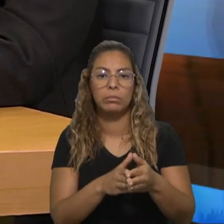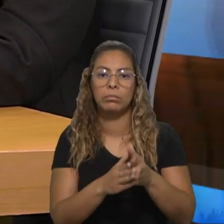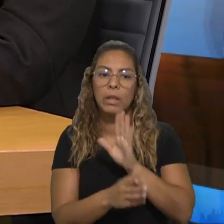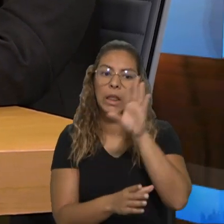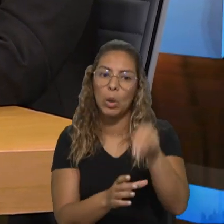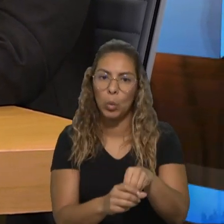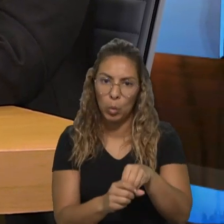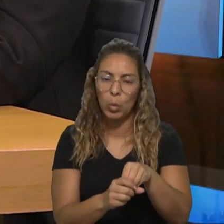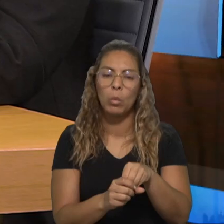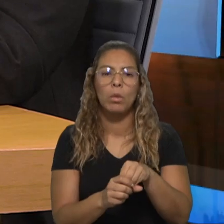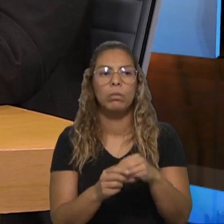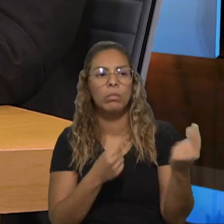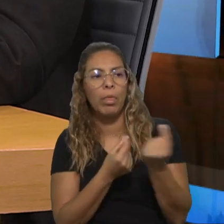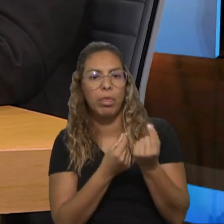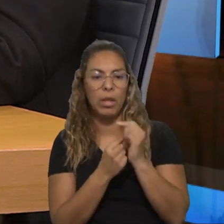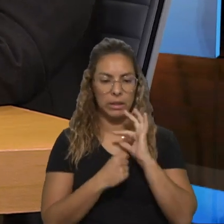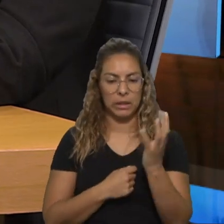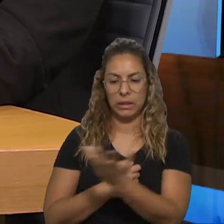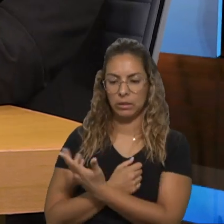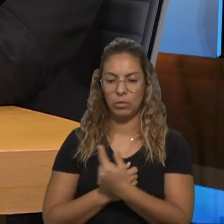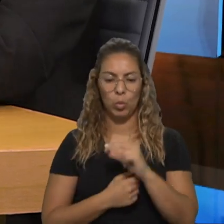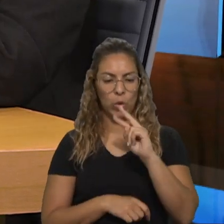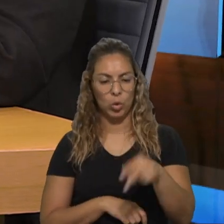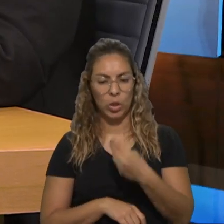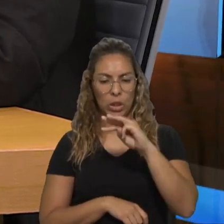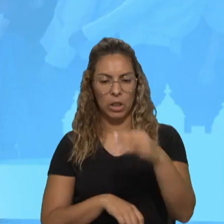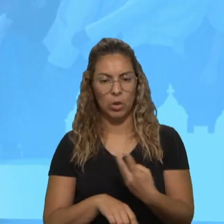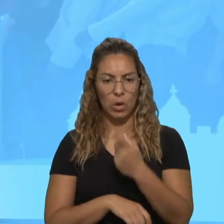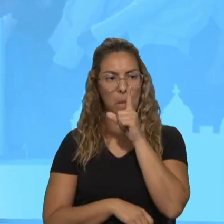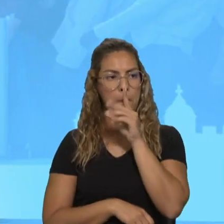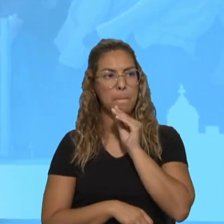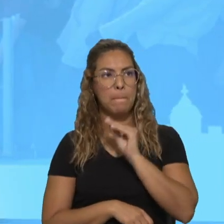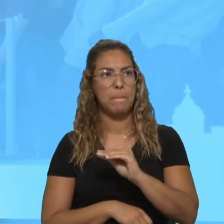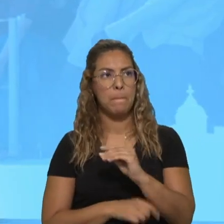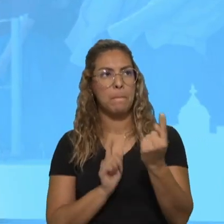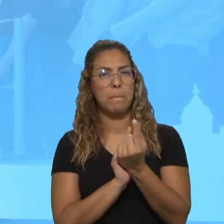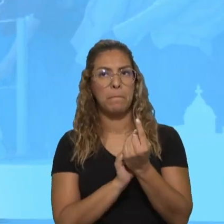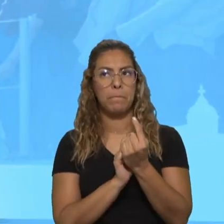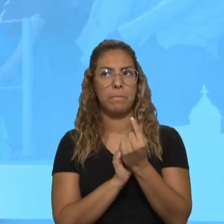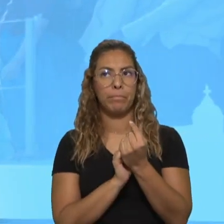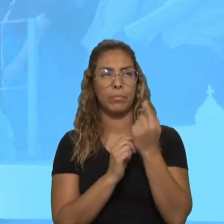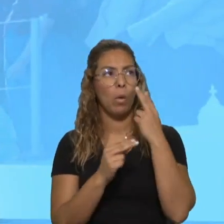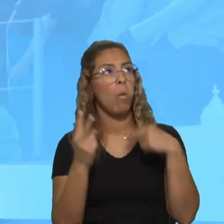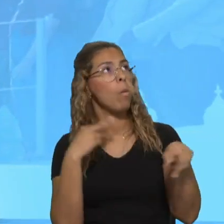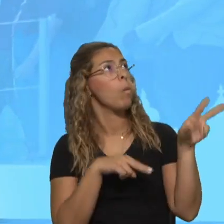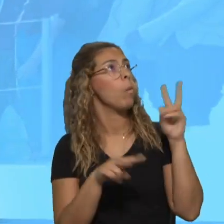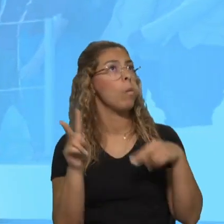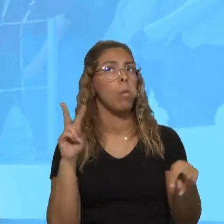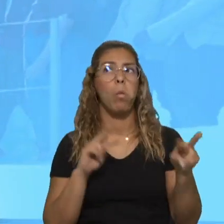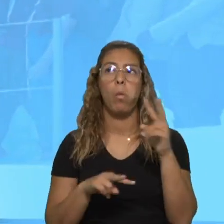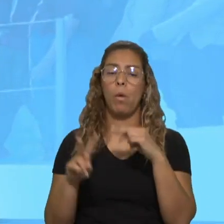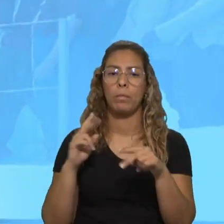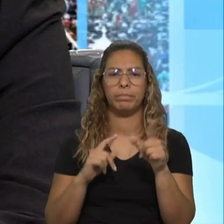uma proximidade, porque não podemos estar durante 2, 3 horas a olhar um para o outro, virar costas e fazer de conta que aquela vida